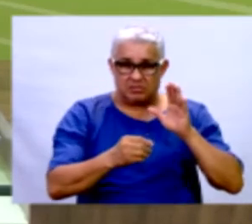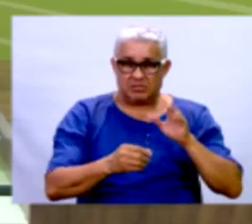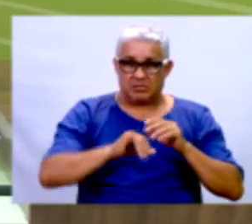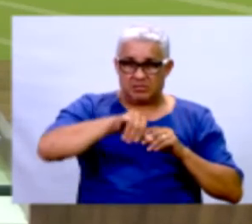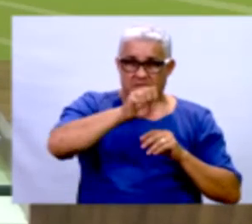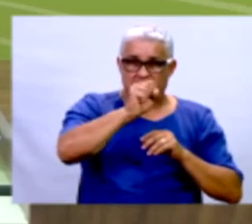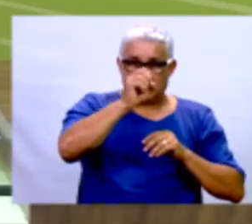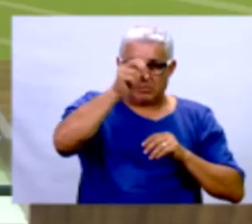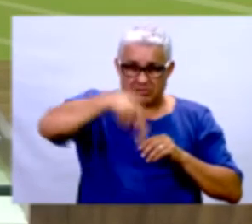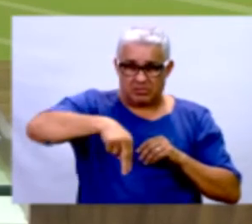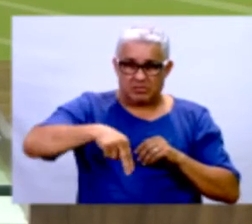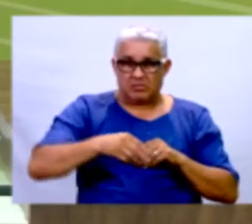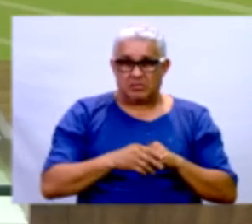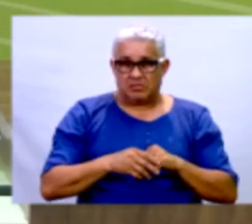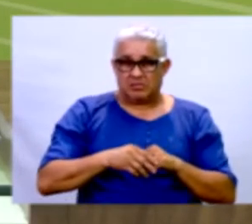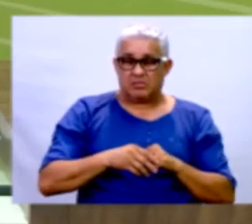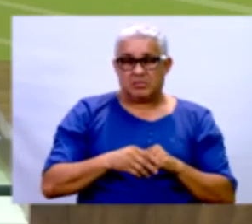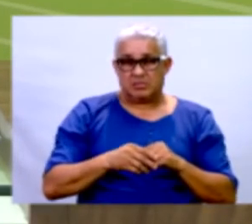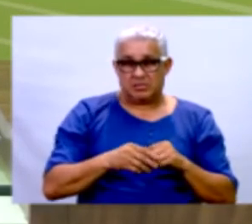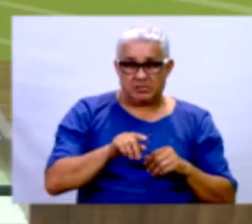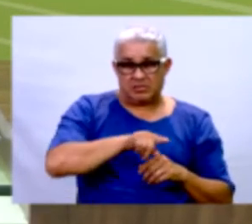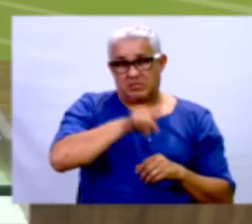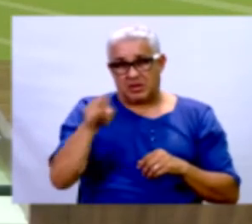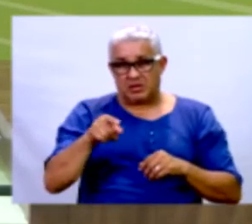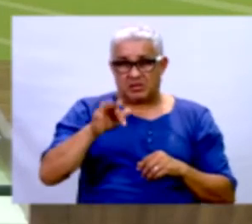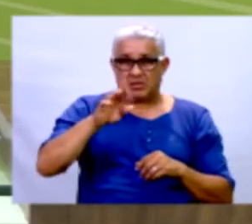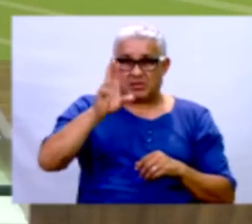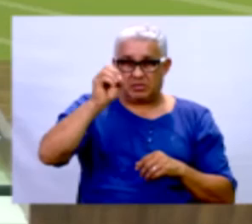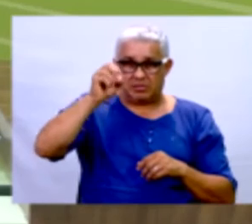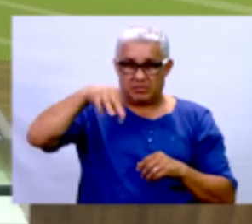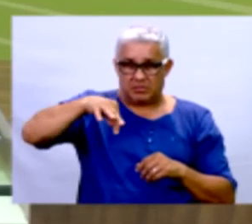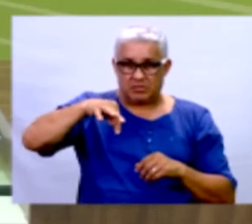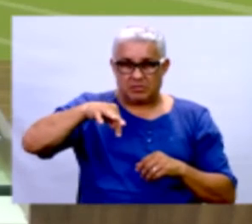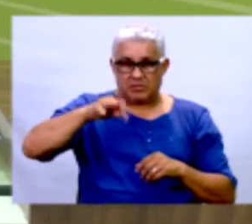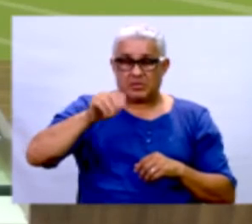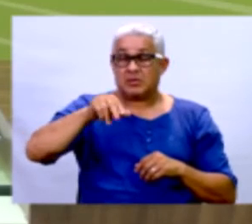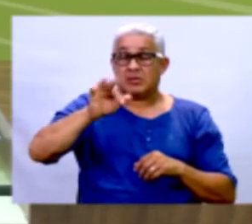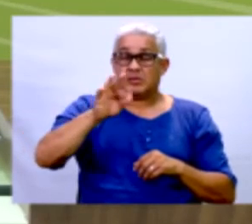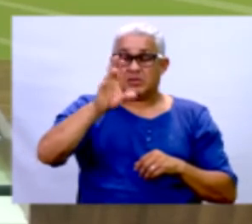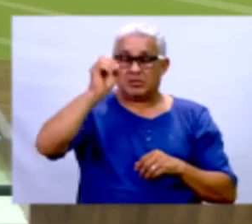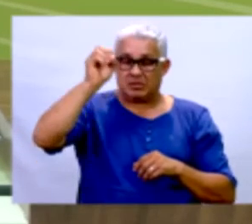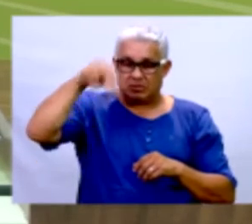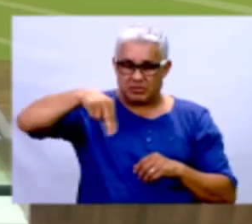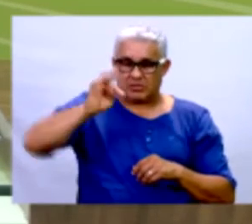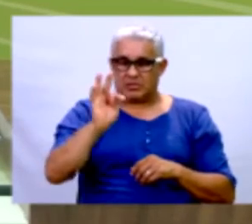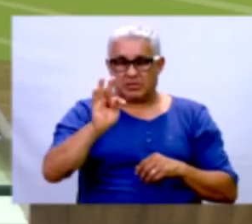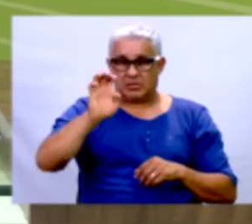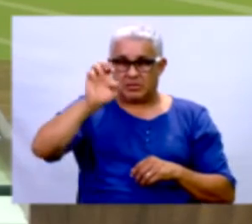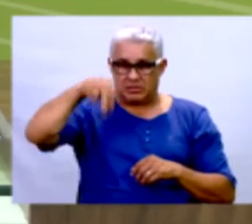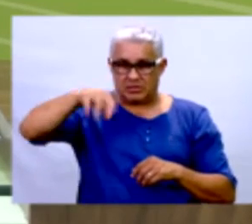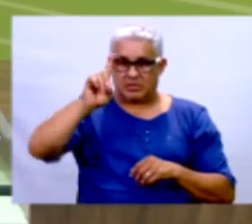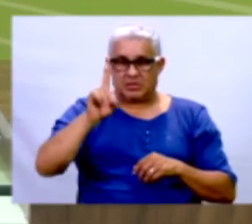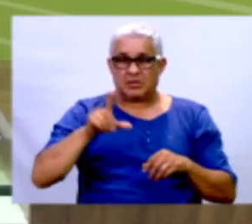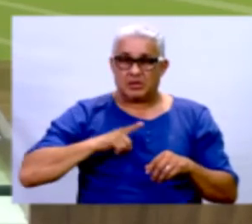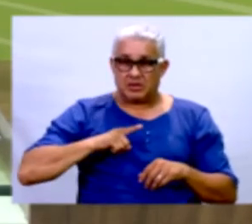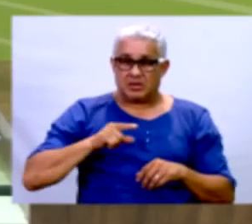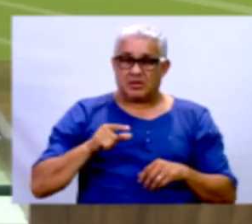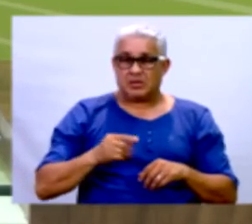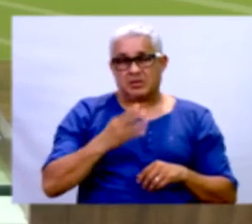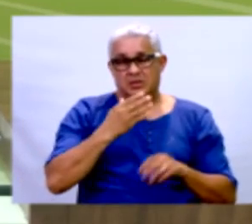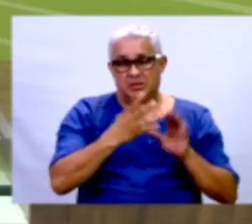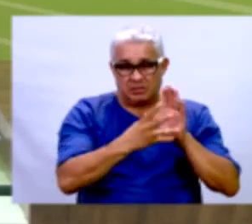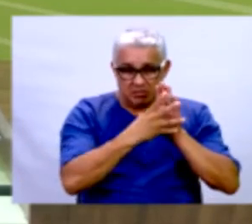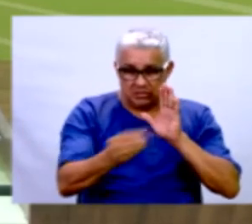um formato que o front-end reconheça, e a mesma conversão que está no formato XML para um formato